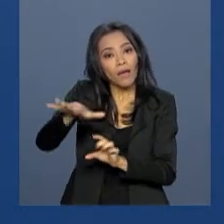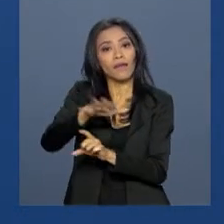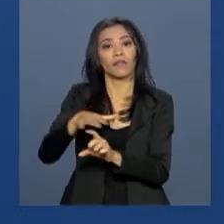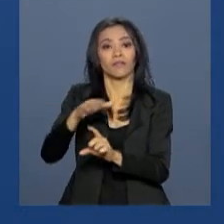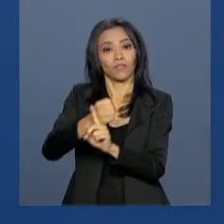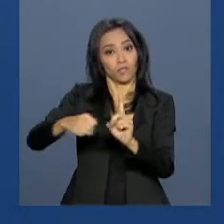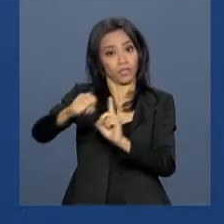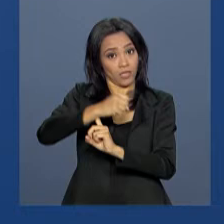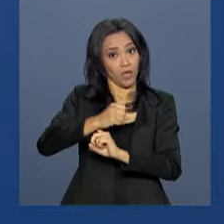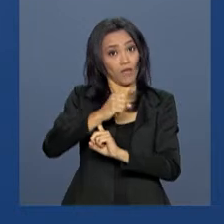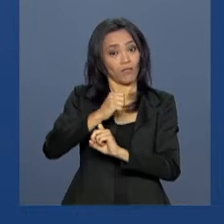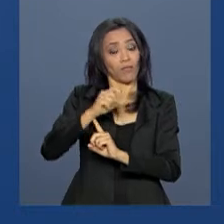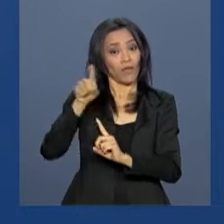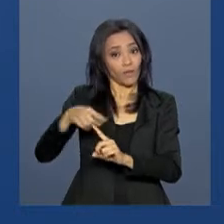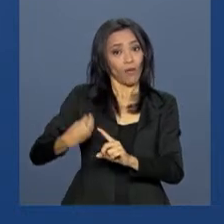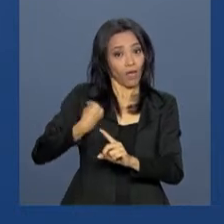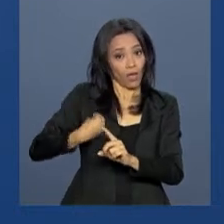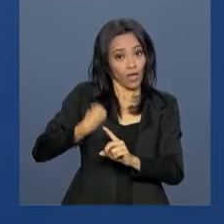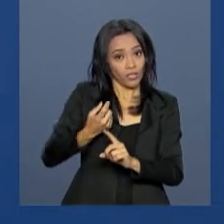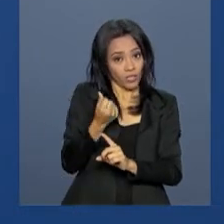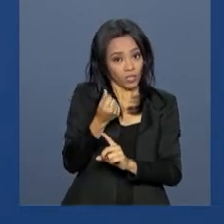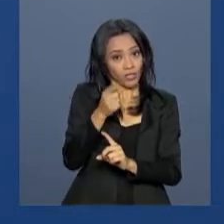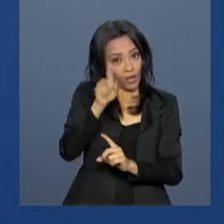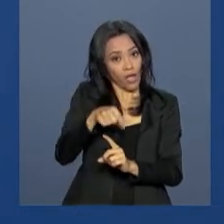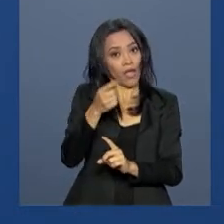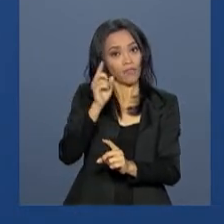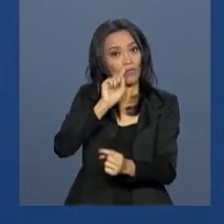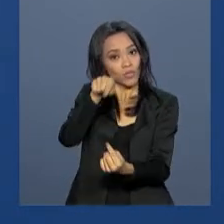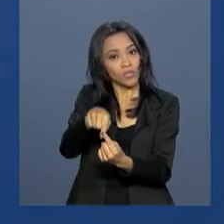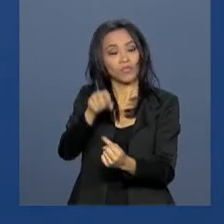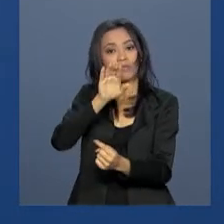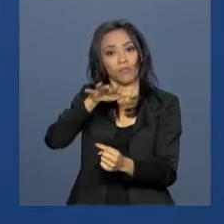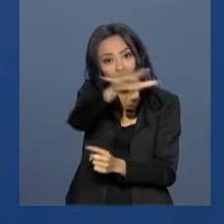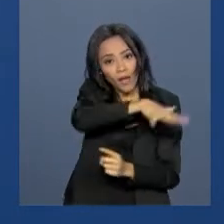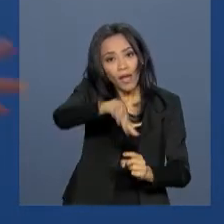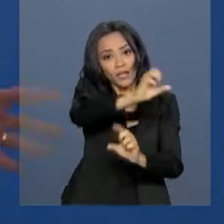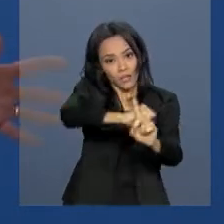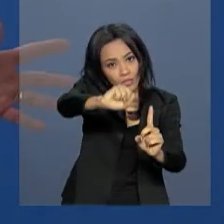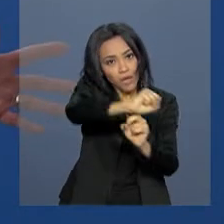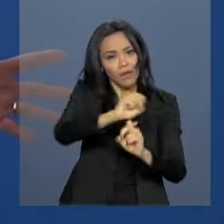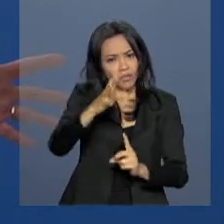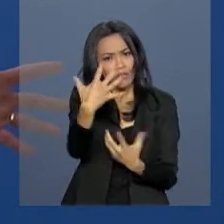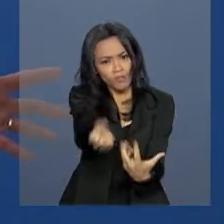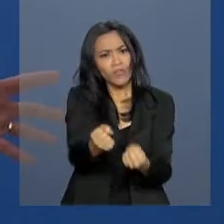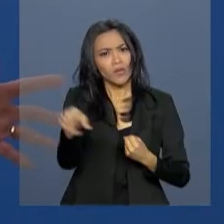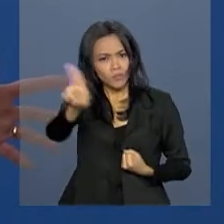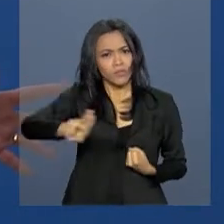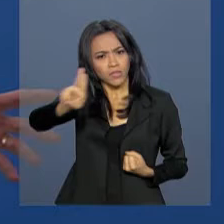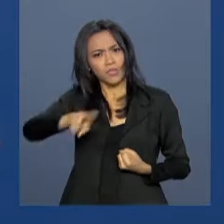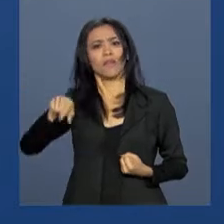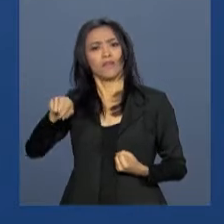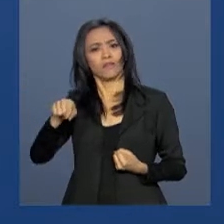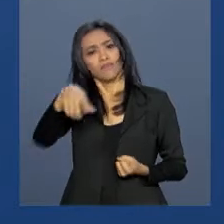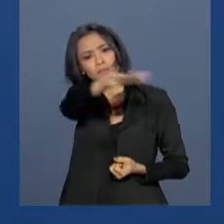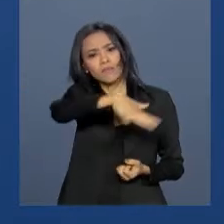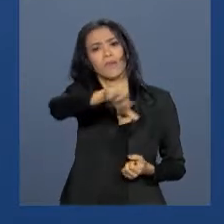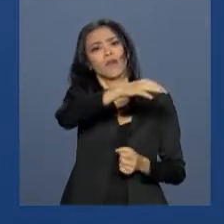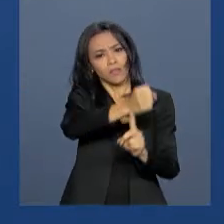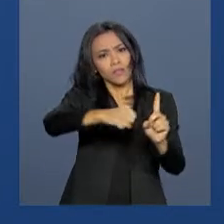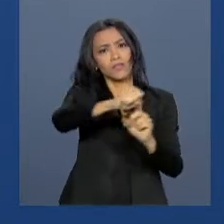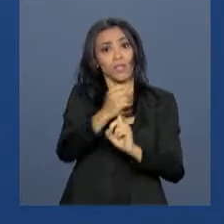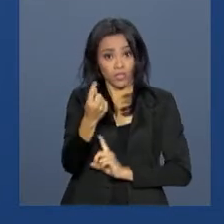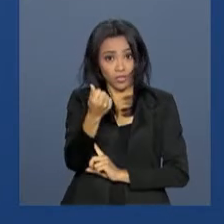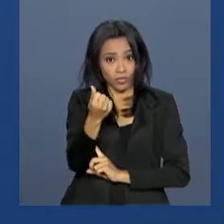Então, este dinheiro, já que é depositado para a ação social, vamos utilizá-lo para a ação social. Portanto, vamos